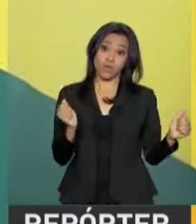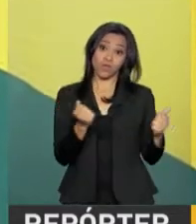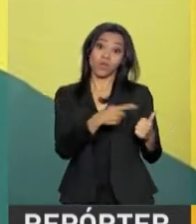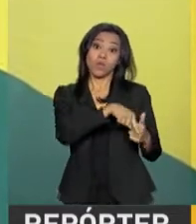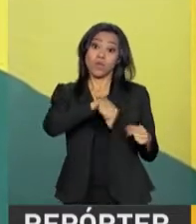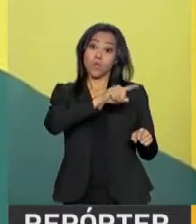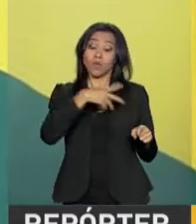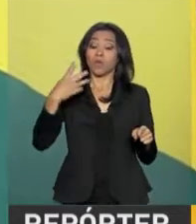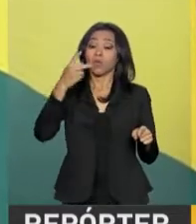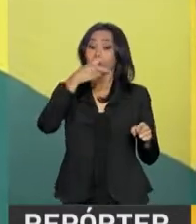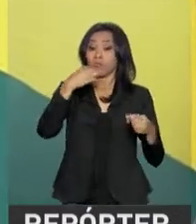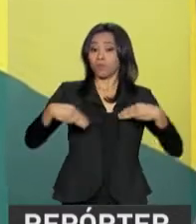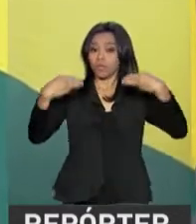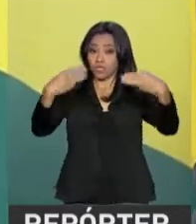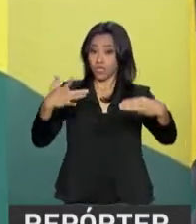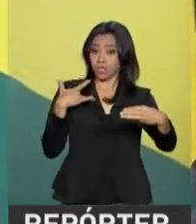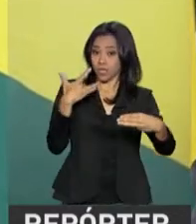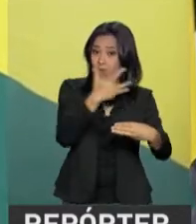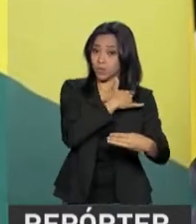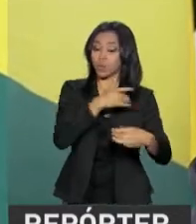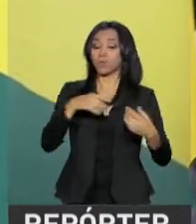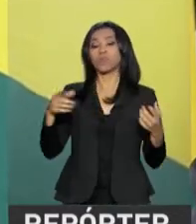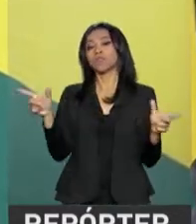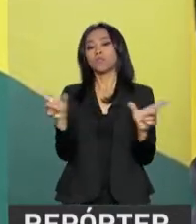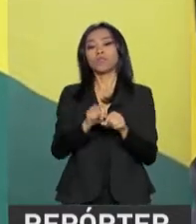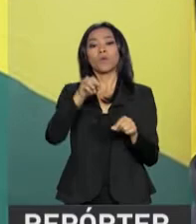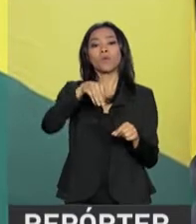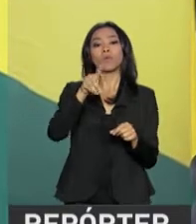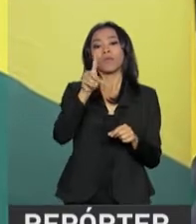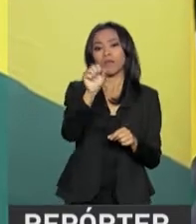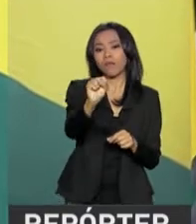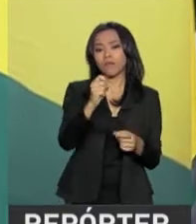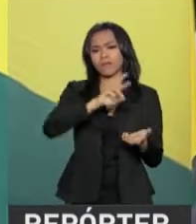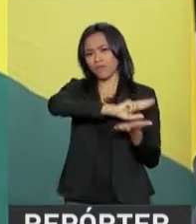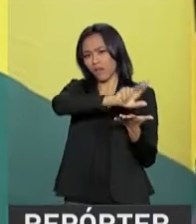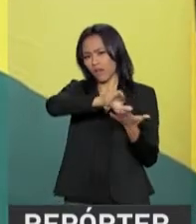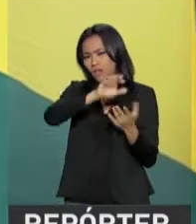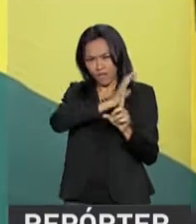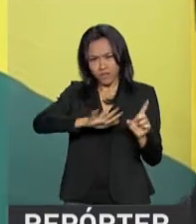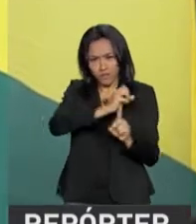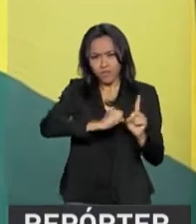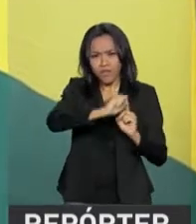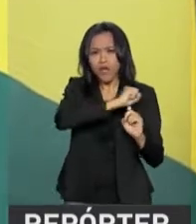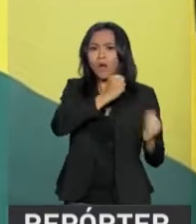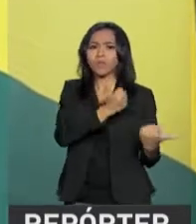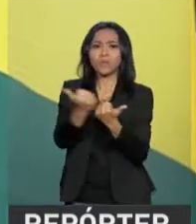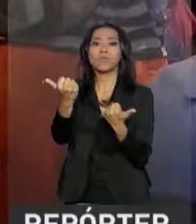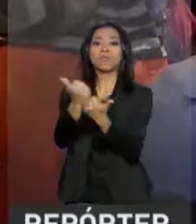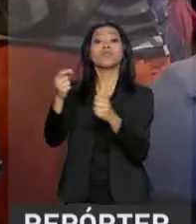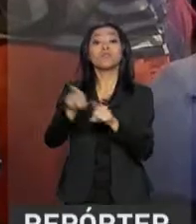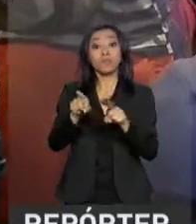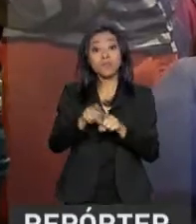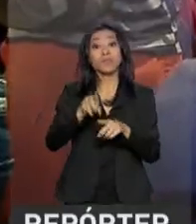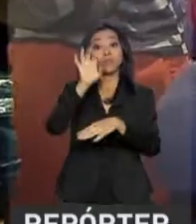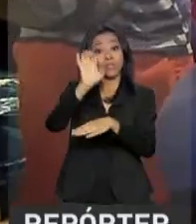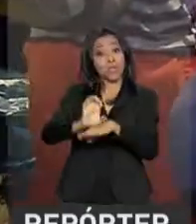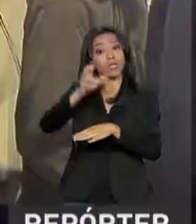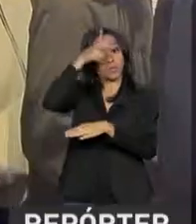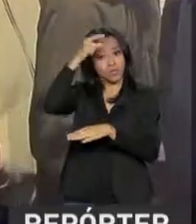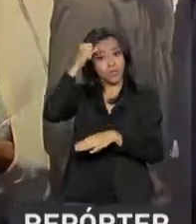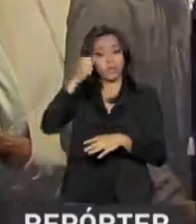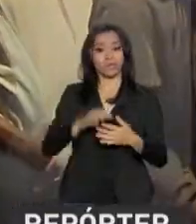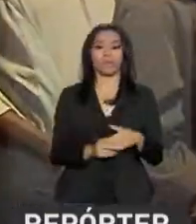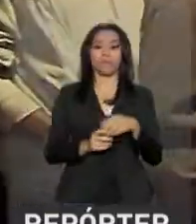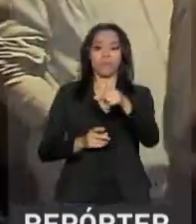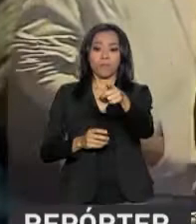de desenvolvimento social de várias áreas do governo já está contribuindo com o governo do estado e com o governo municipal para os próximos meses